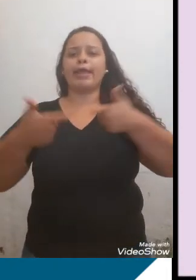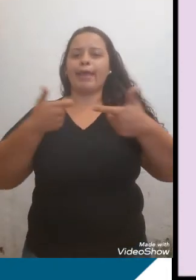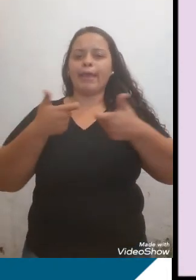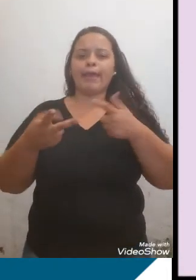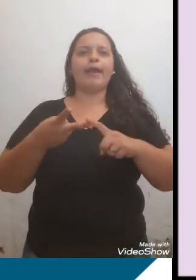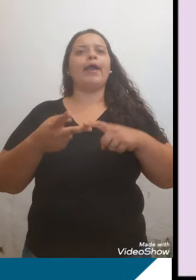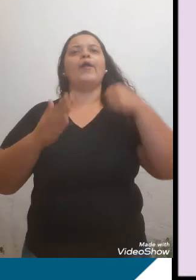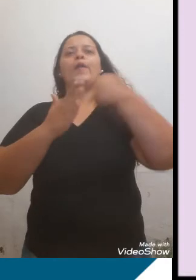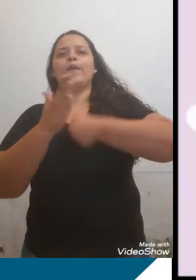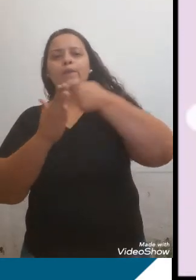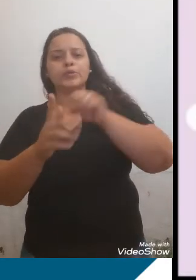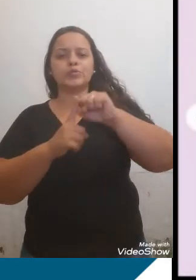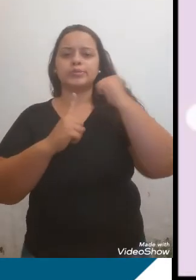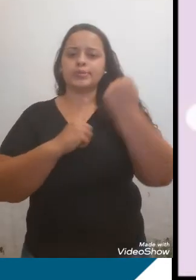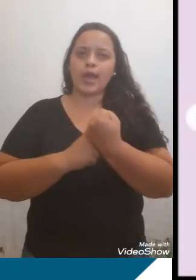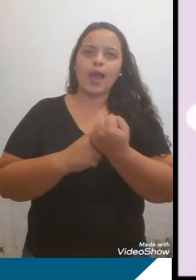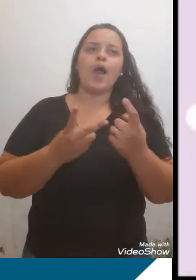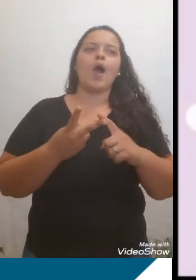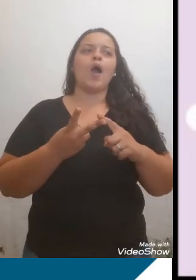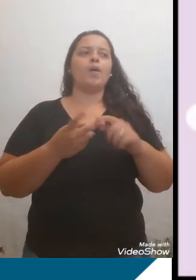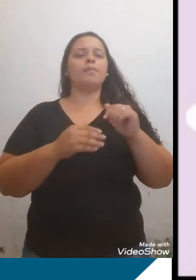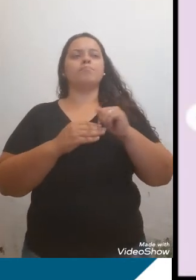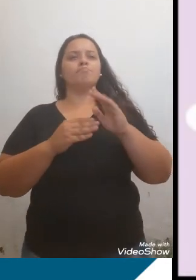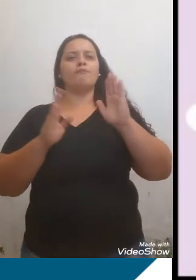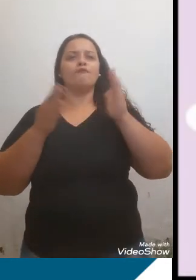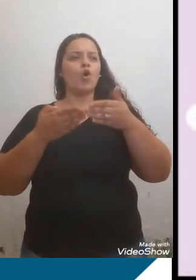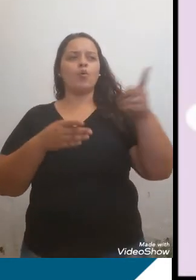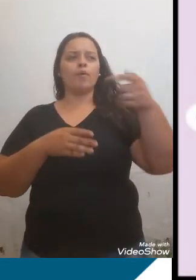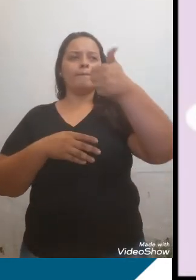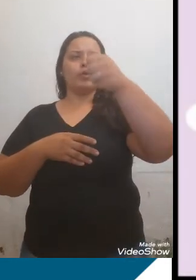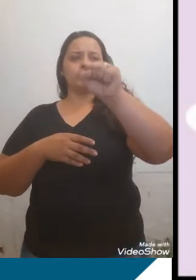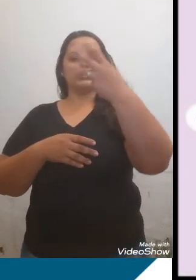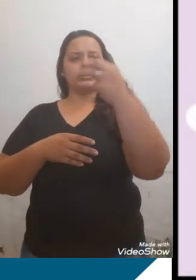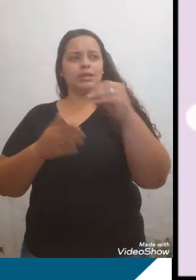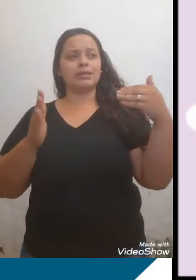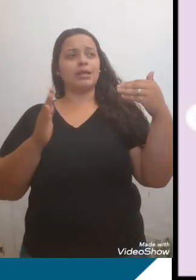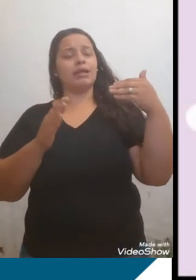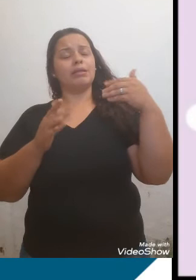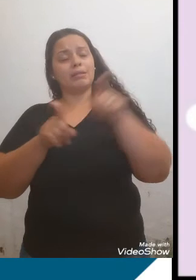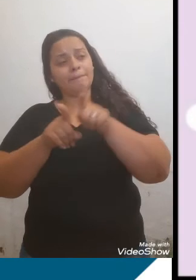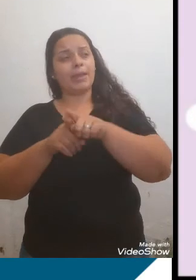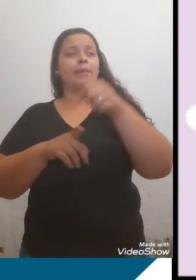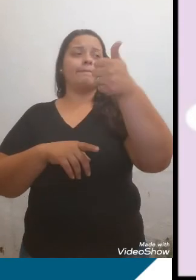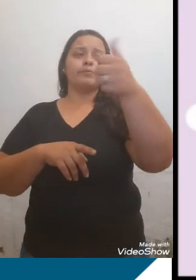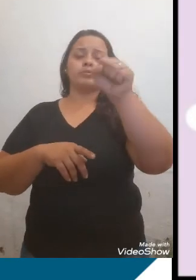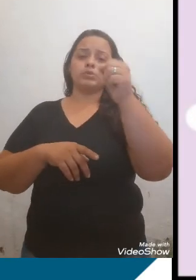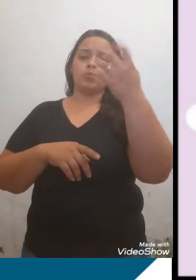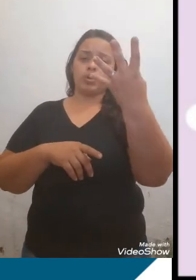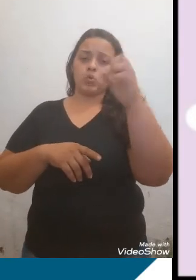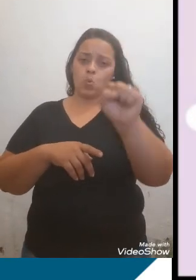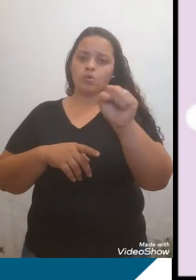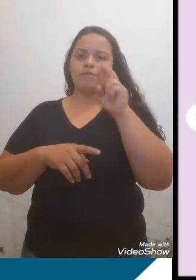lutas sociais, revoluções, principalmente em 1830 e 1848. Somente após esse período é que a gente vai ver